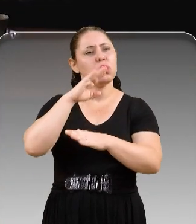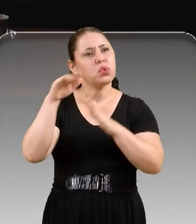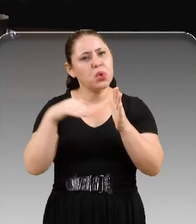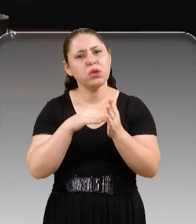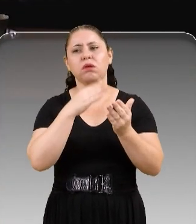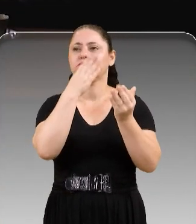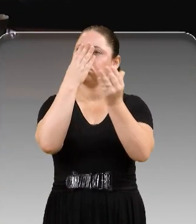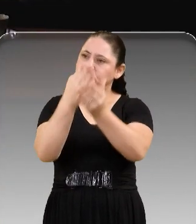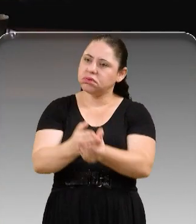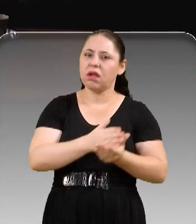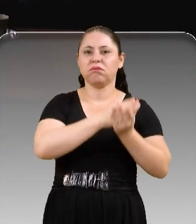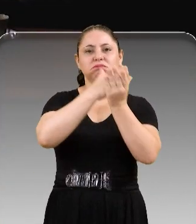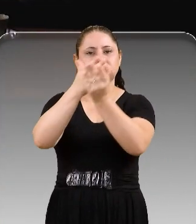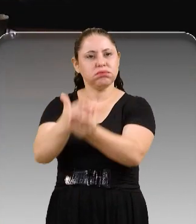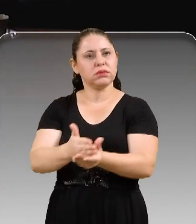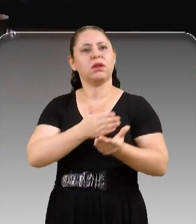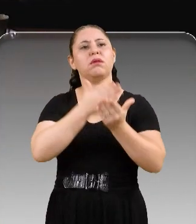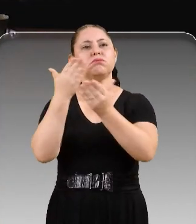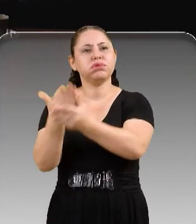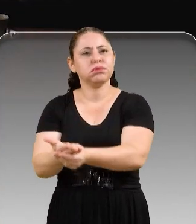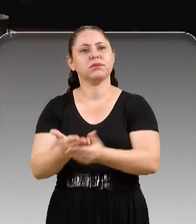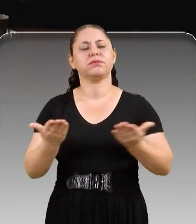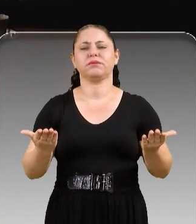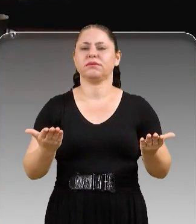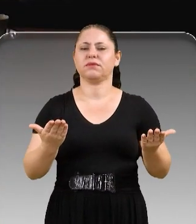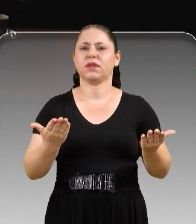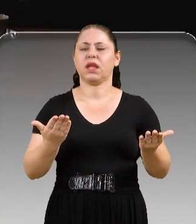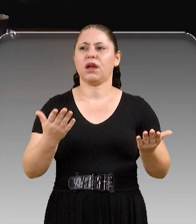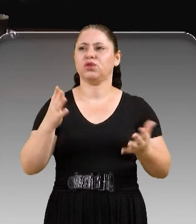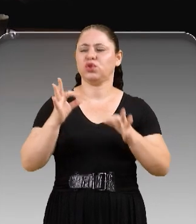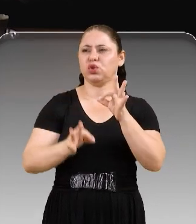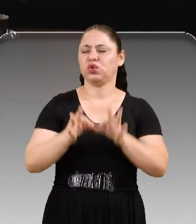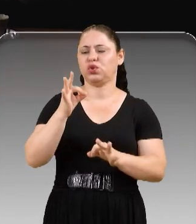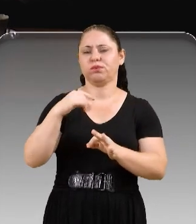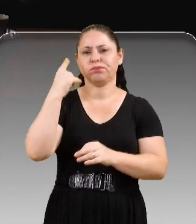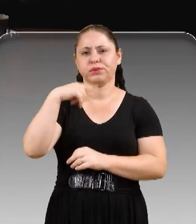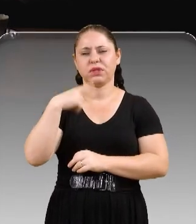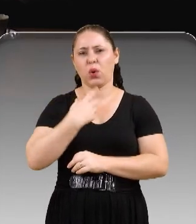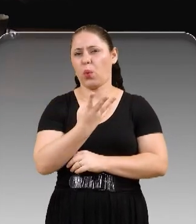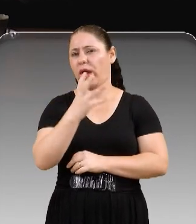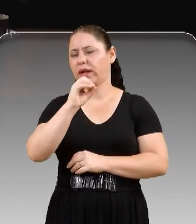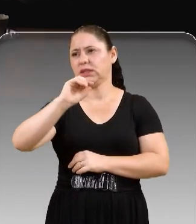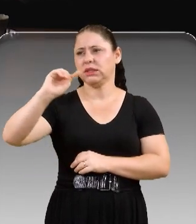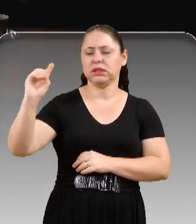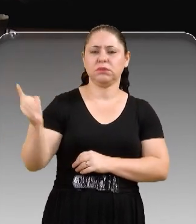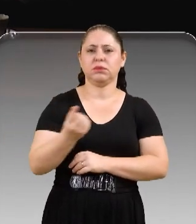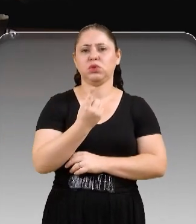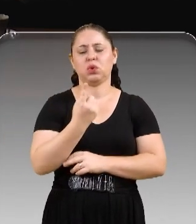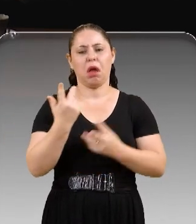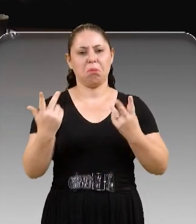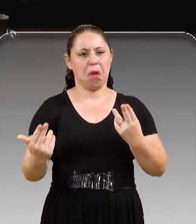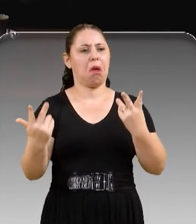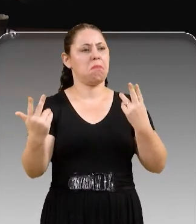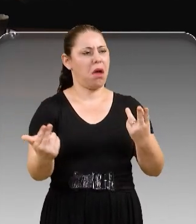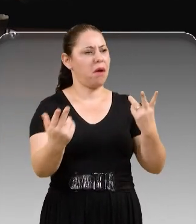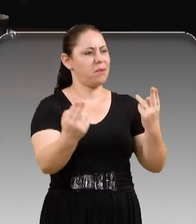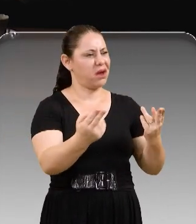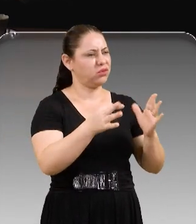motivo. Então, isso, e fora as demandas predatórias, um advogado que postula 40 mil ações